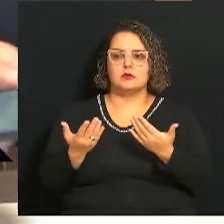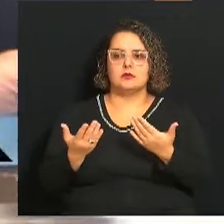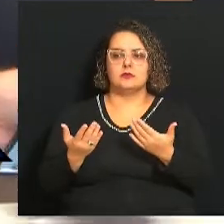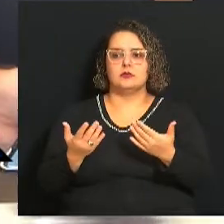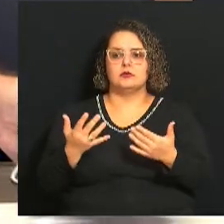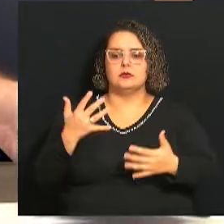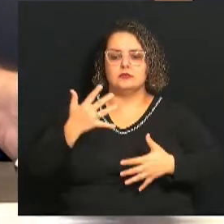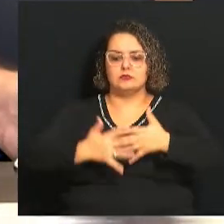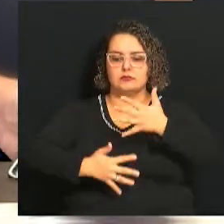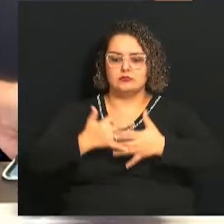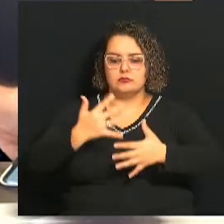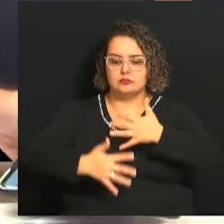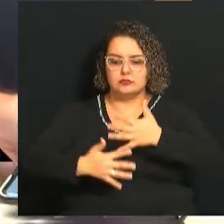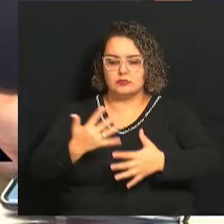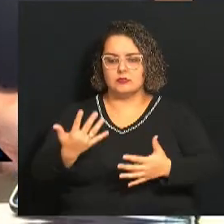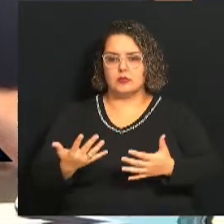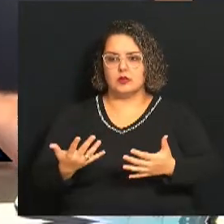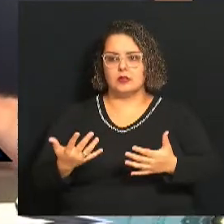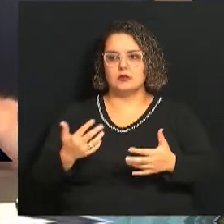impedimentos disso.